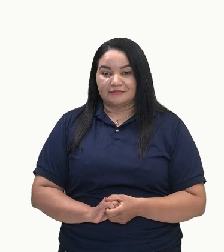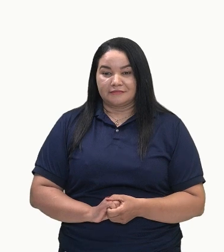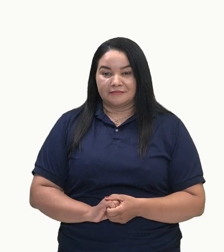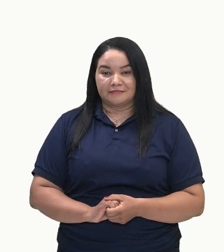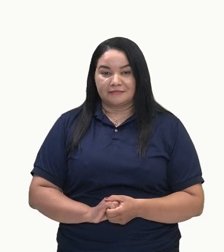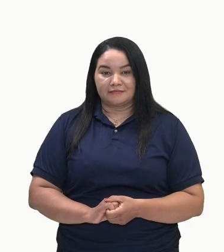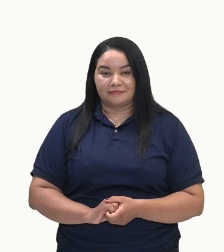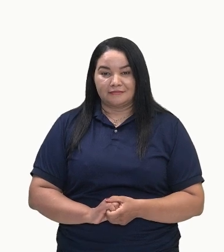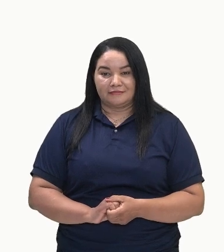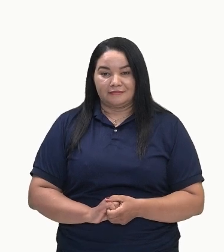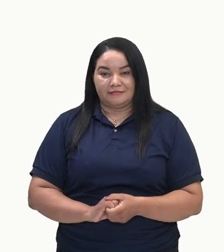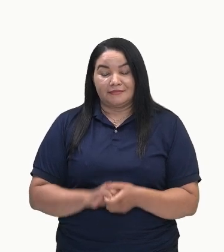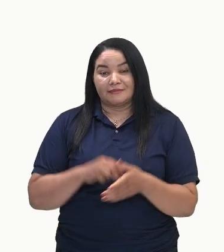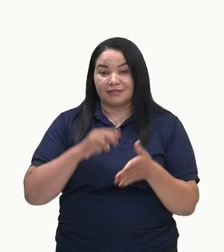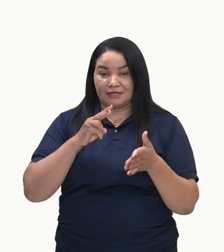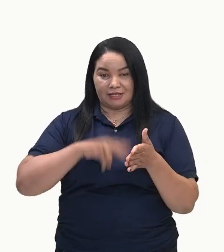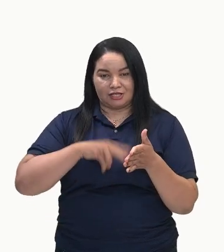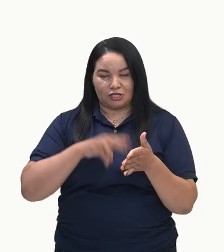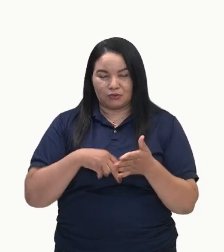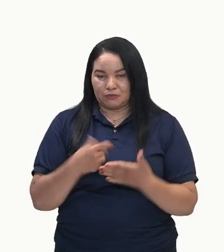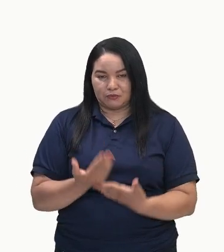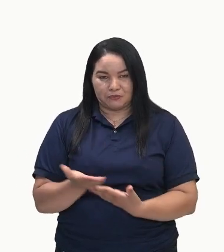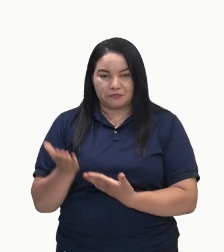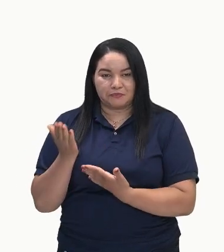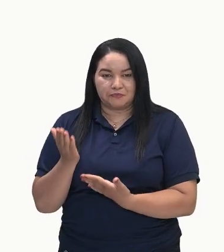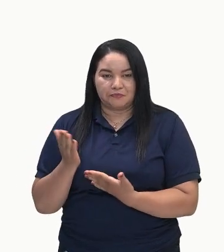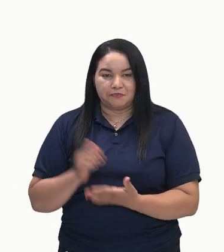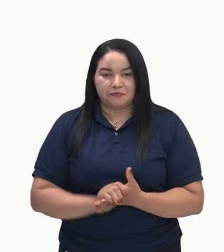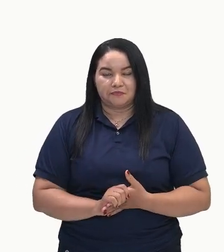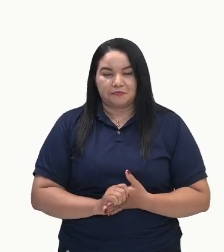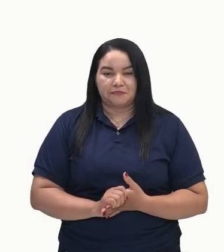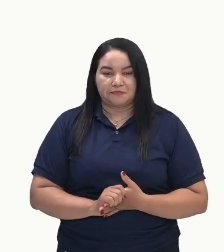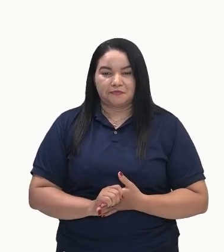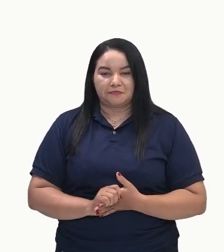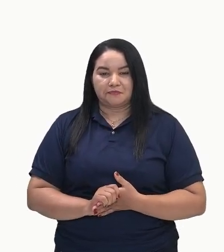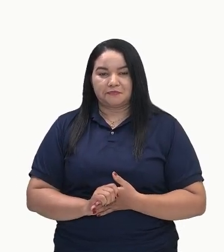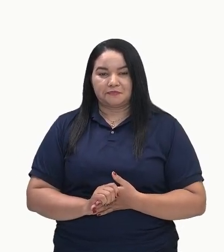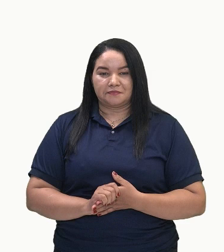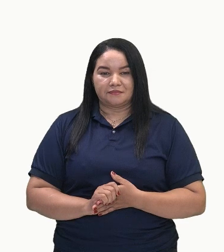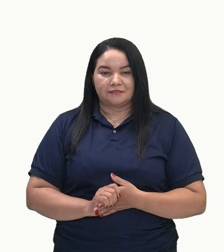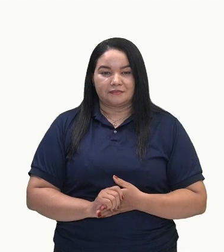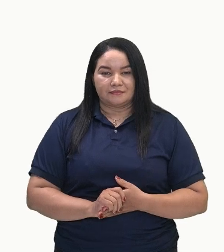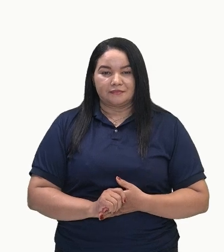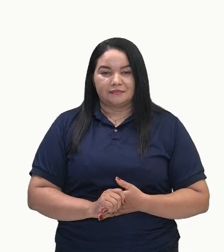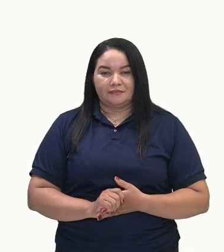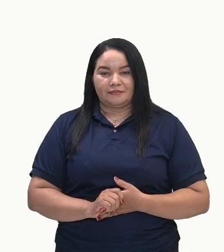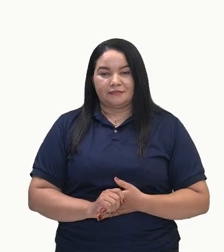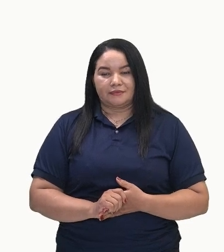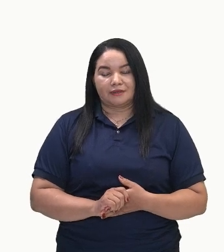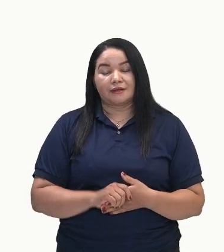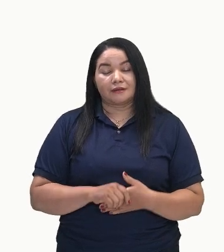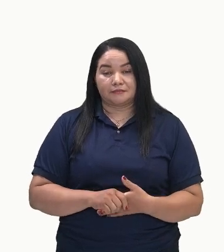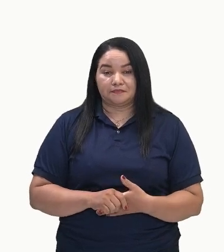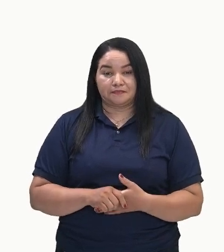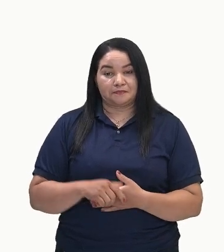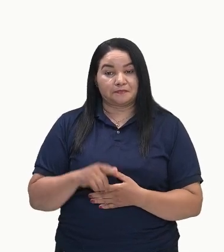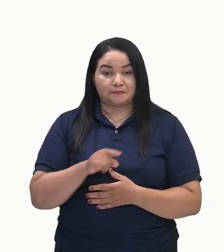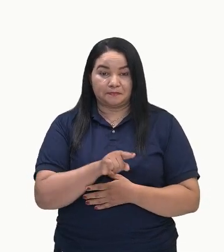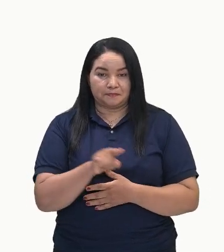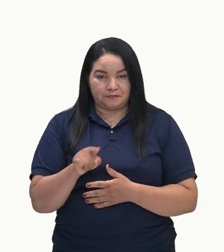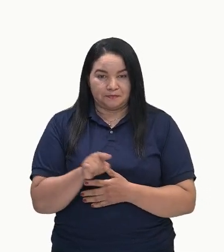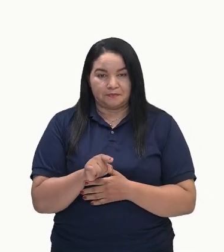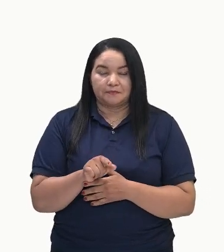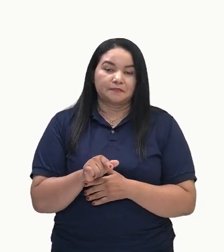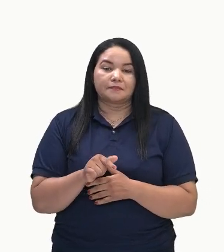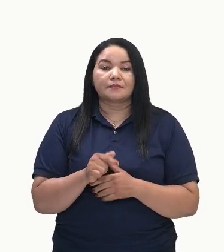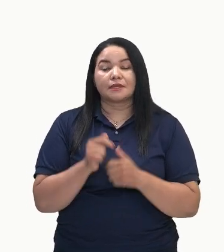enhance the meaning of words they modify. O que está escrito aqui? Eles desempenham, they play a crucial role,